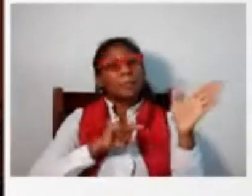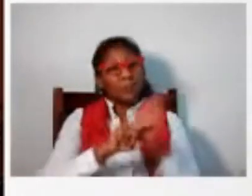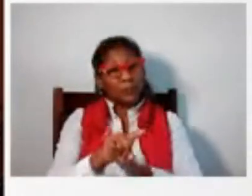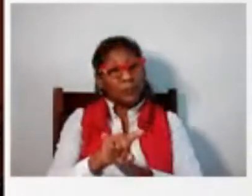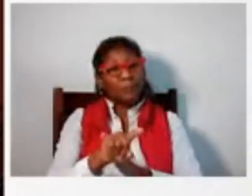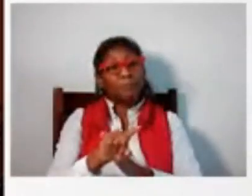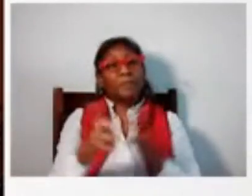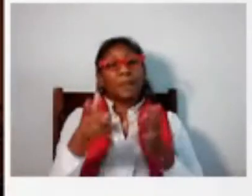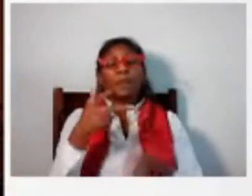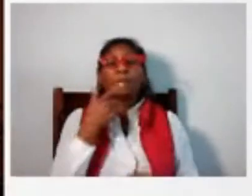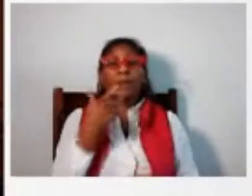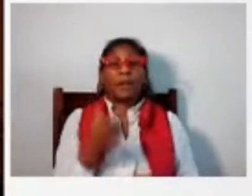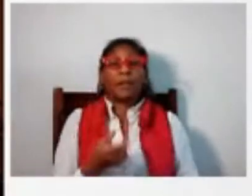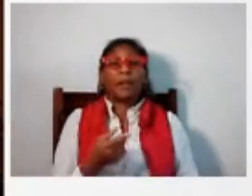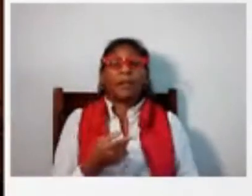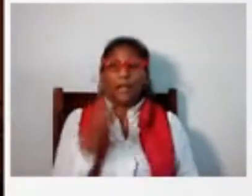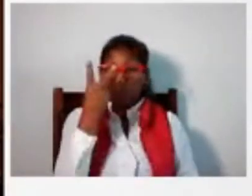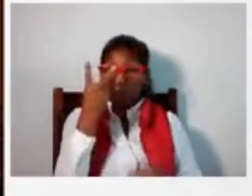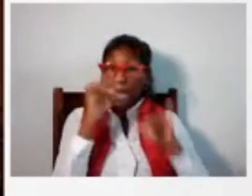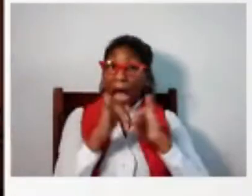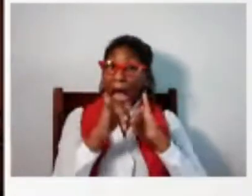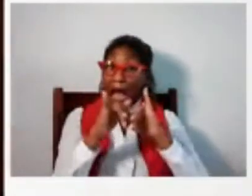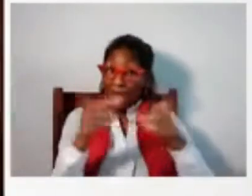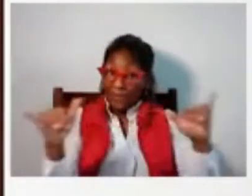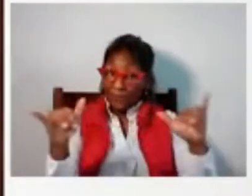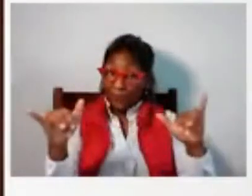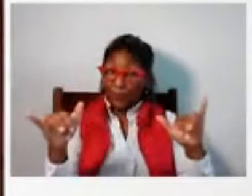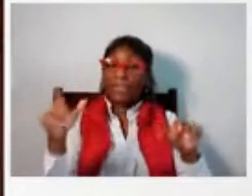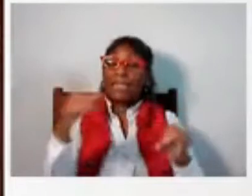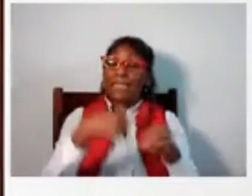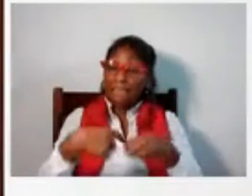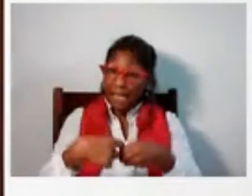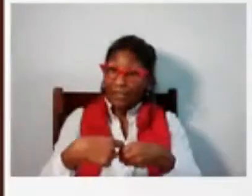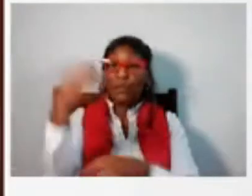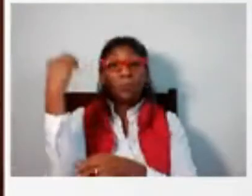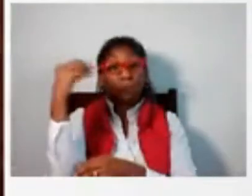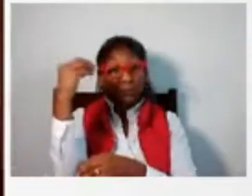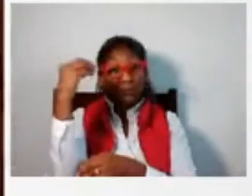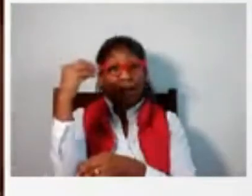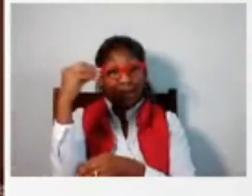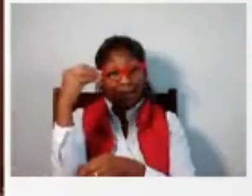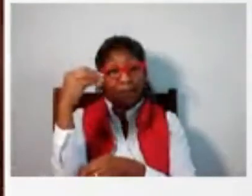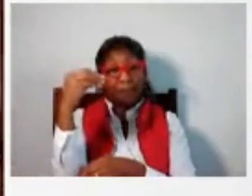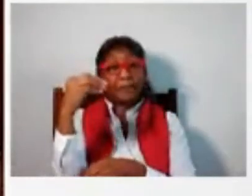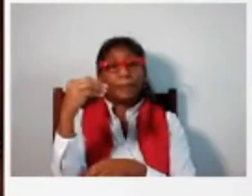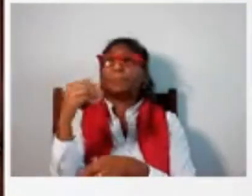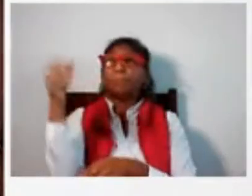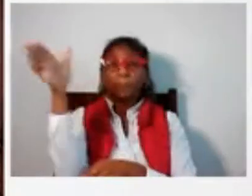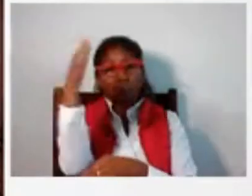dar 2 alertas aqui. A região metropolitana de Porto Alegre, embora esteja na